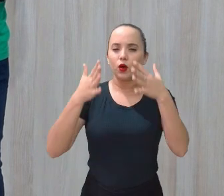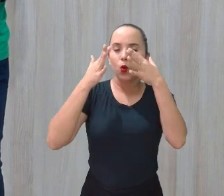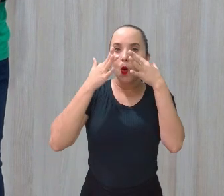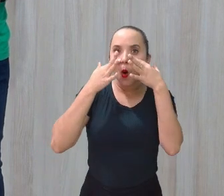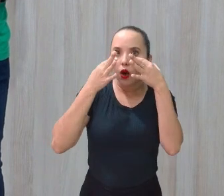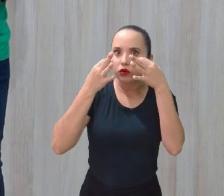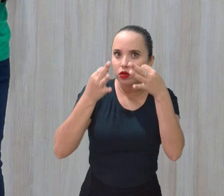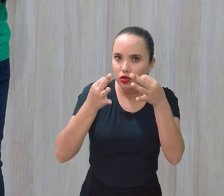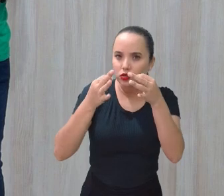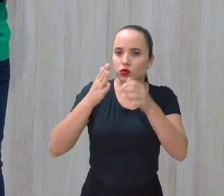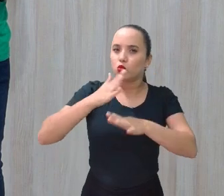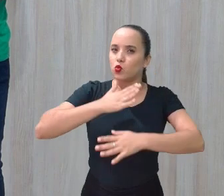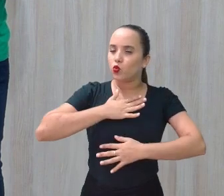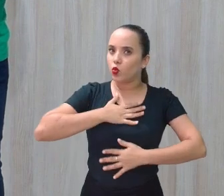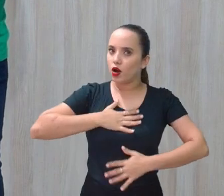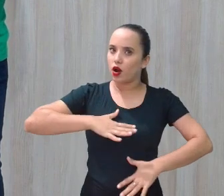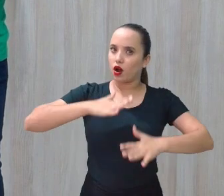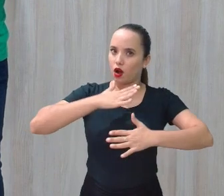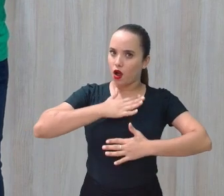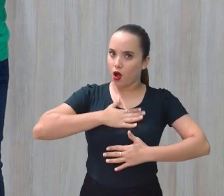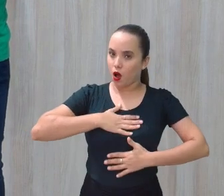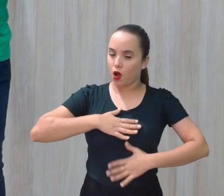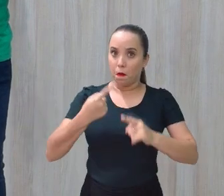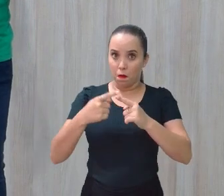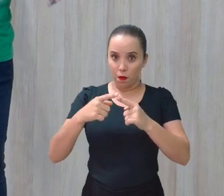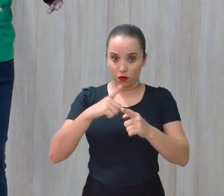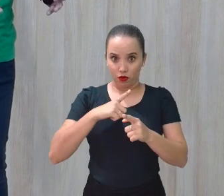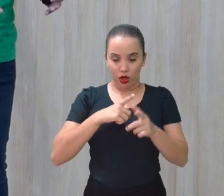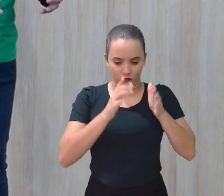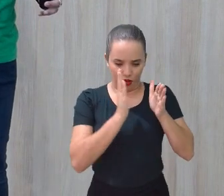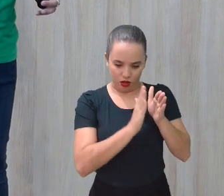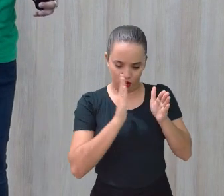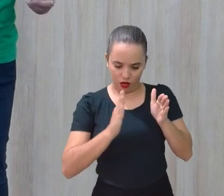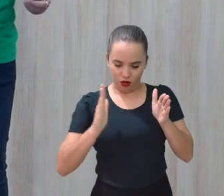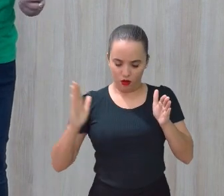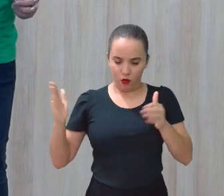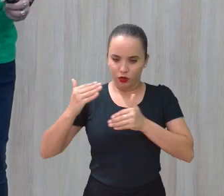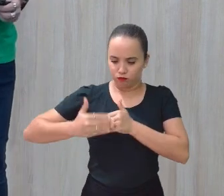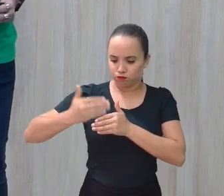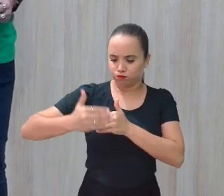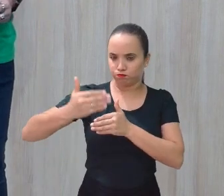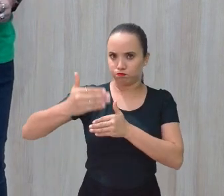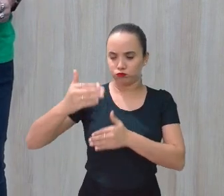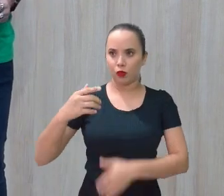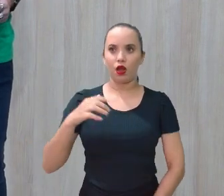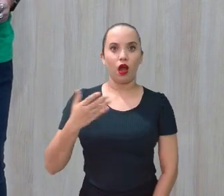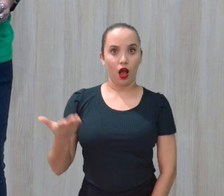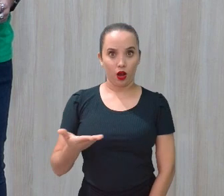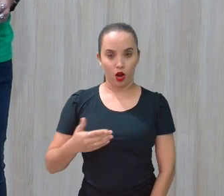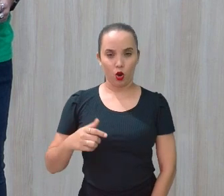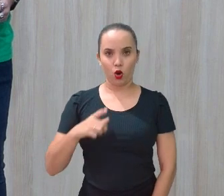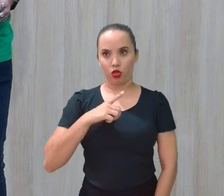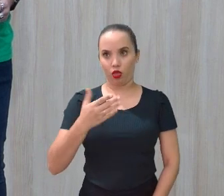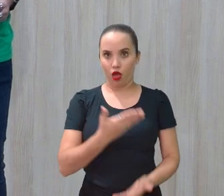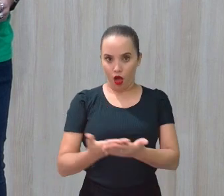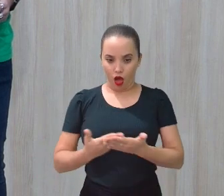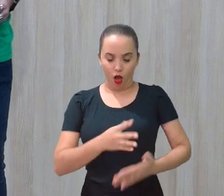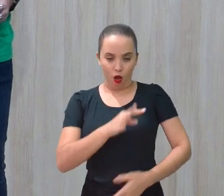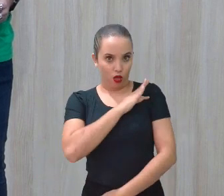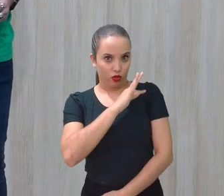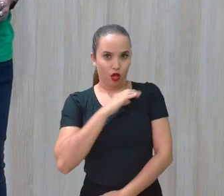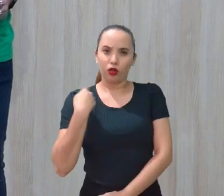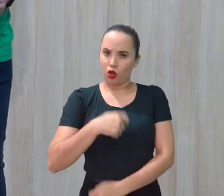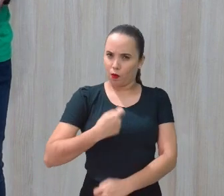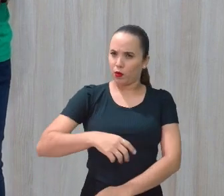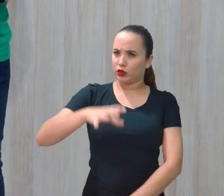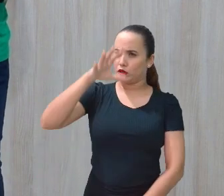as etapas que eu vou seguir, né? Ou seja, quando a gente está numa aula técnica como é essa de hoje, a gente precisa compreender passo a